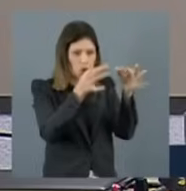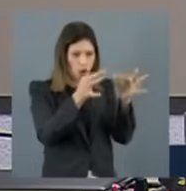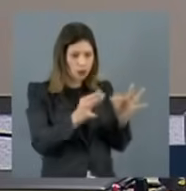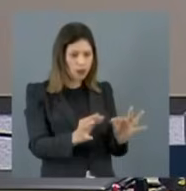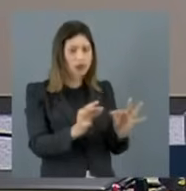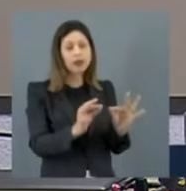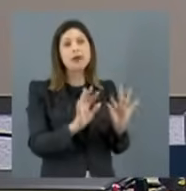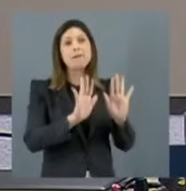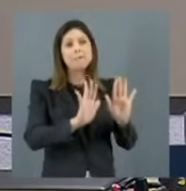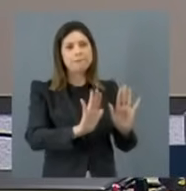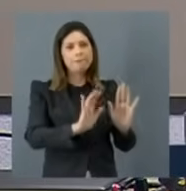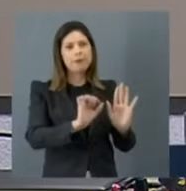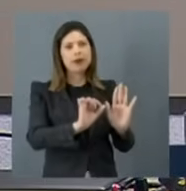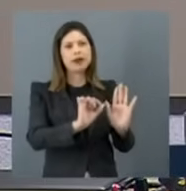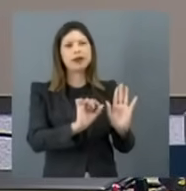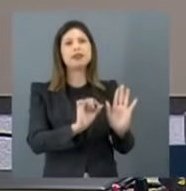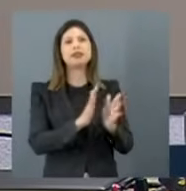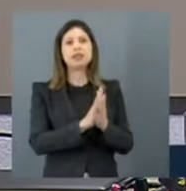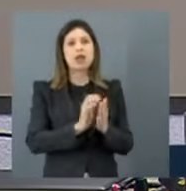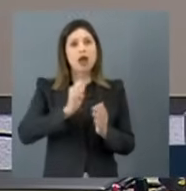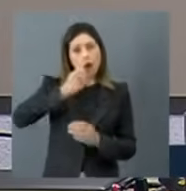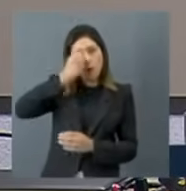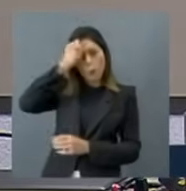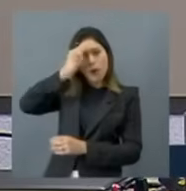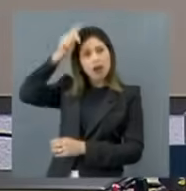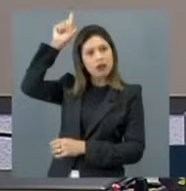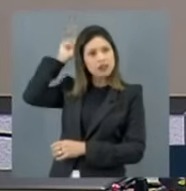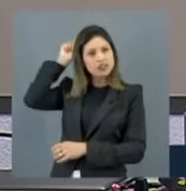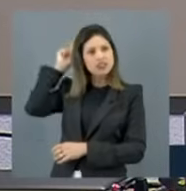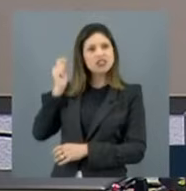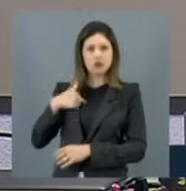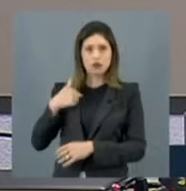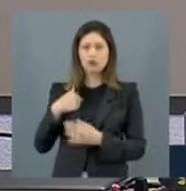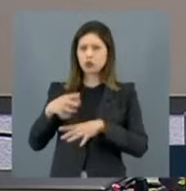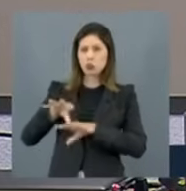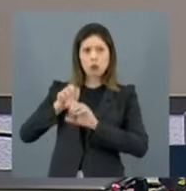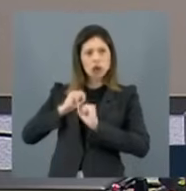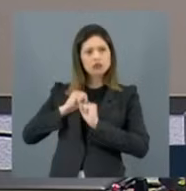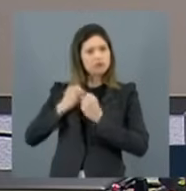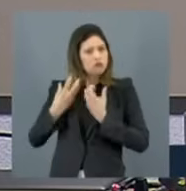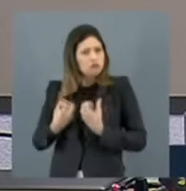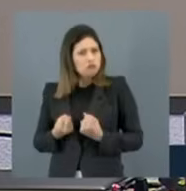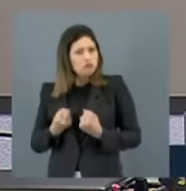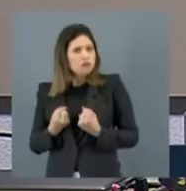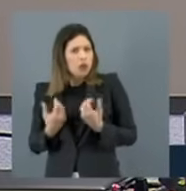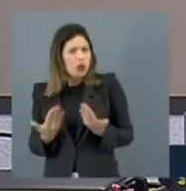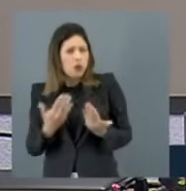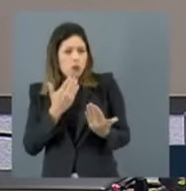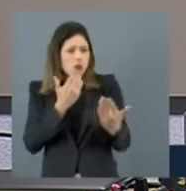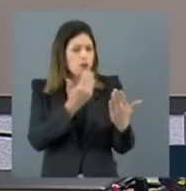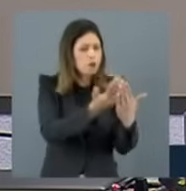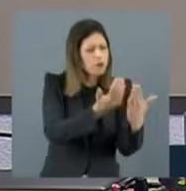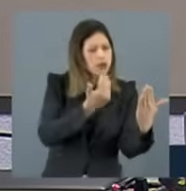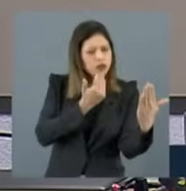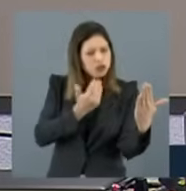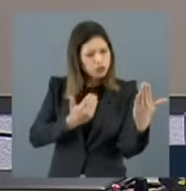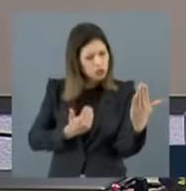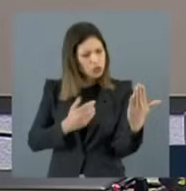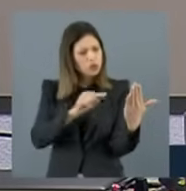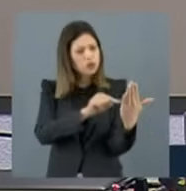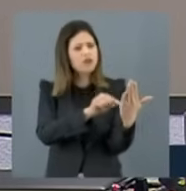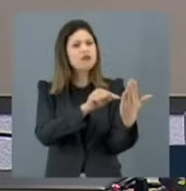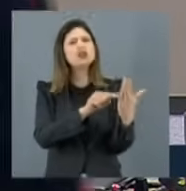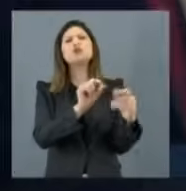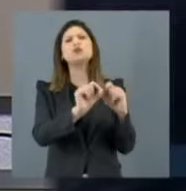E Alexandre de Moraes, ele acatou prontamente esse pedido e censurou em